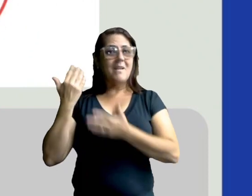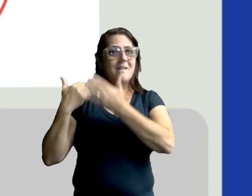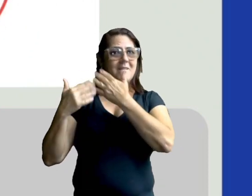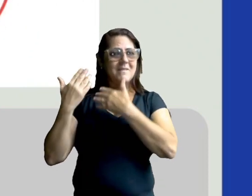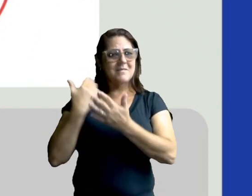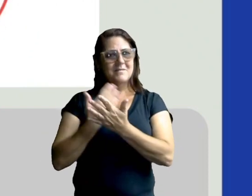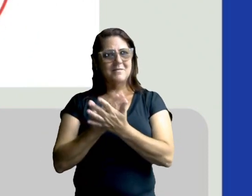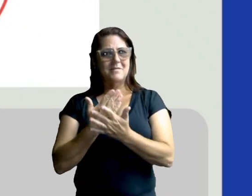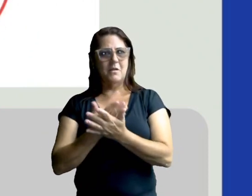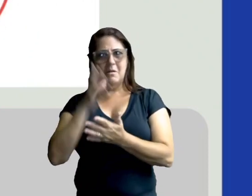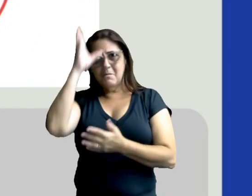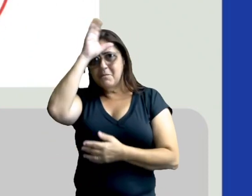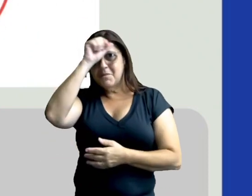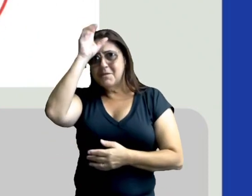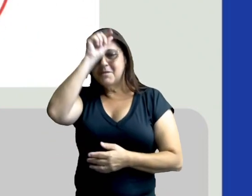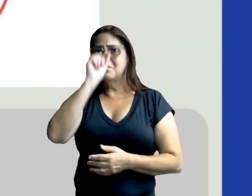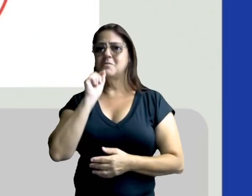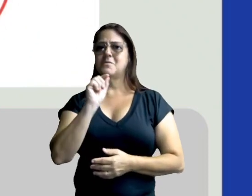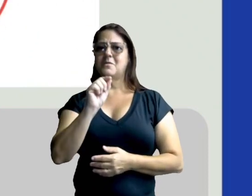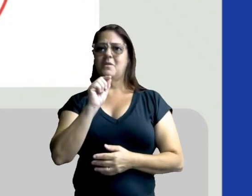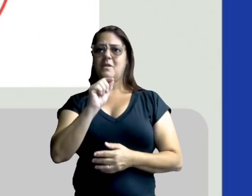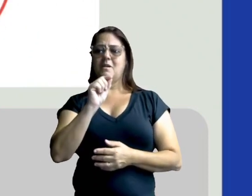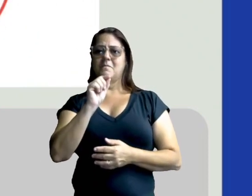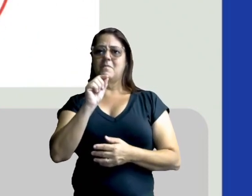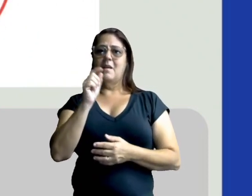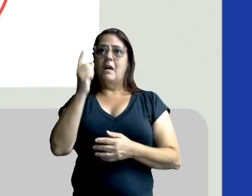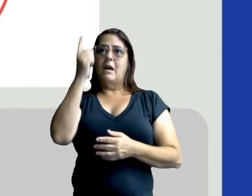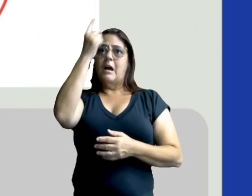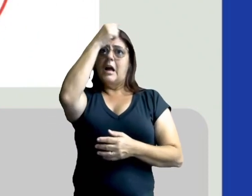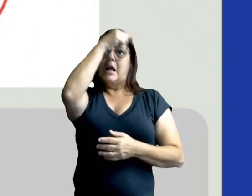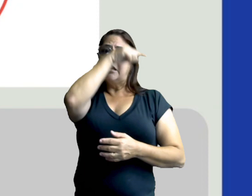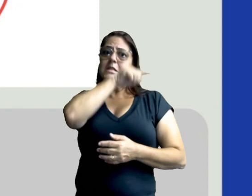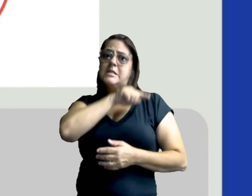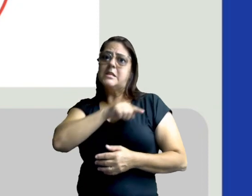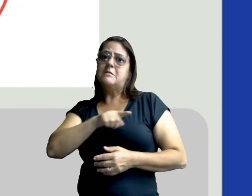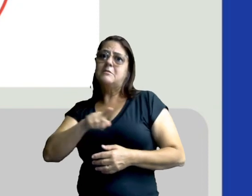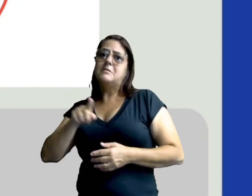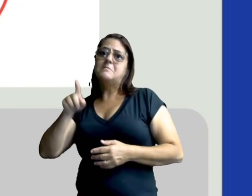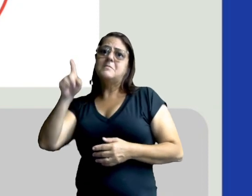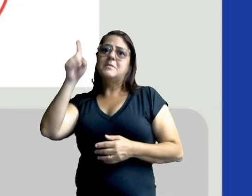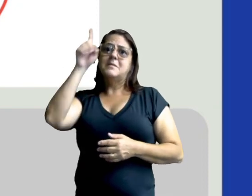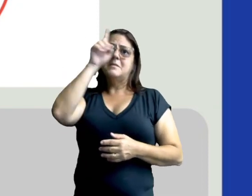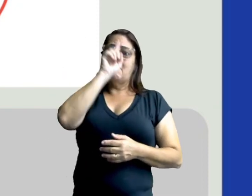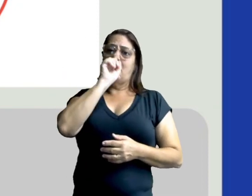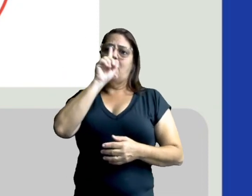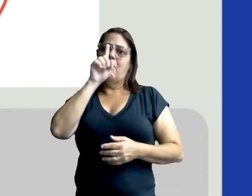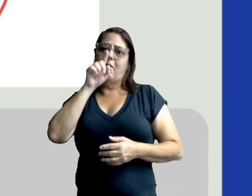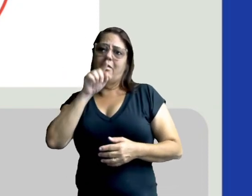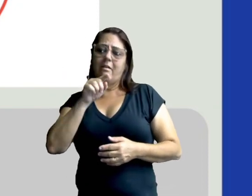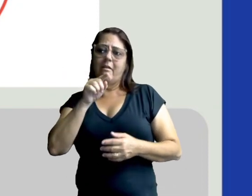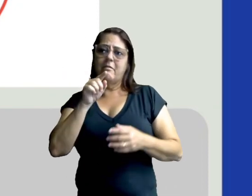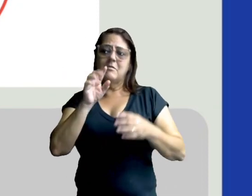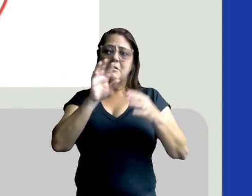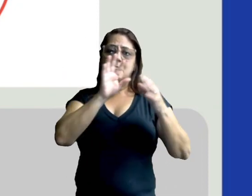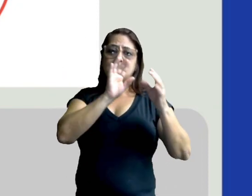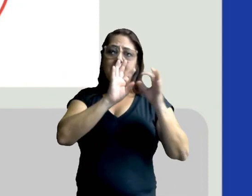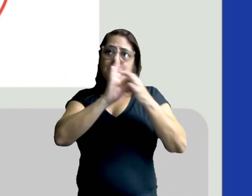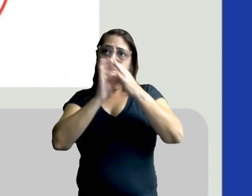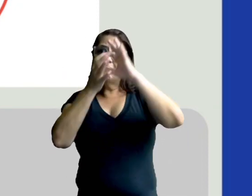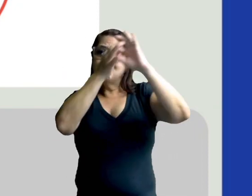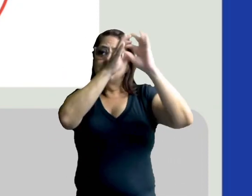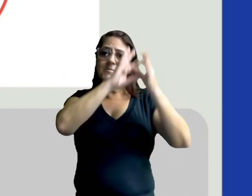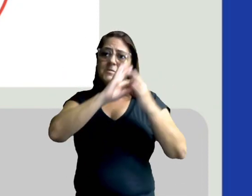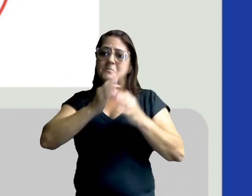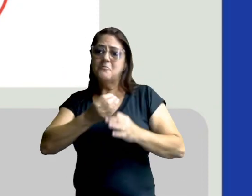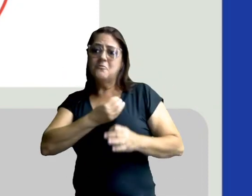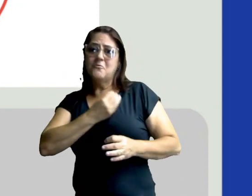anterior, nós também aprendemos um pouco sobre a cadeia alimentar, que é um dos aspectos de relacionamento entre os